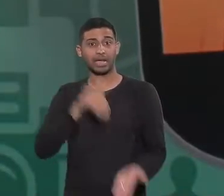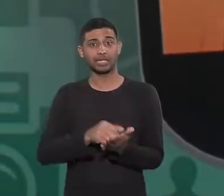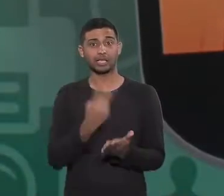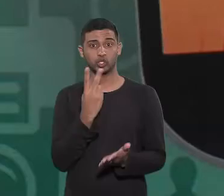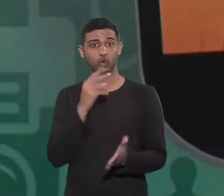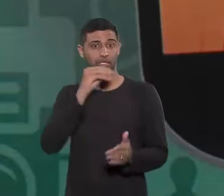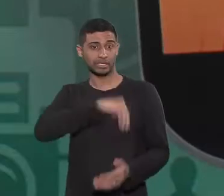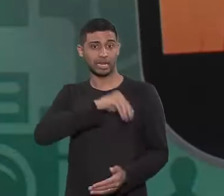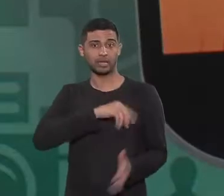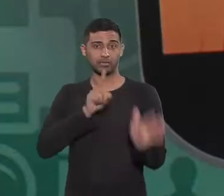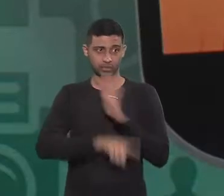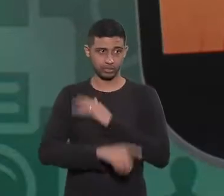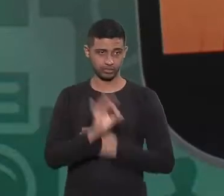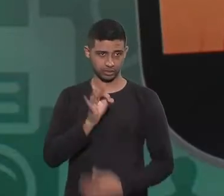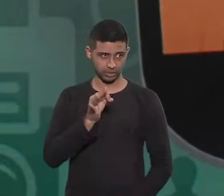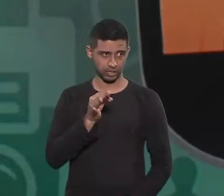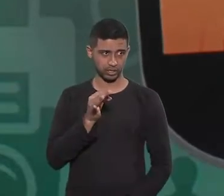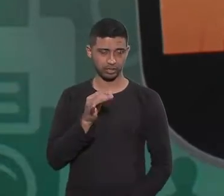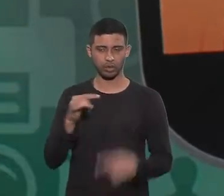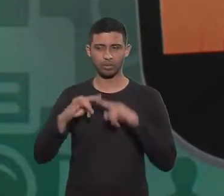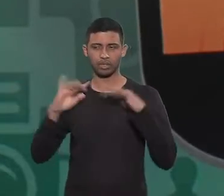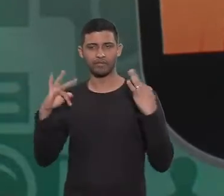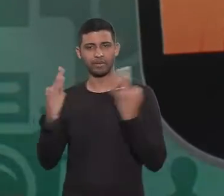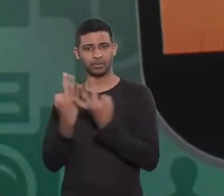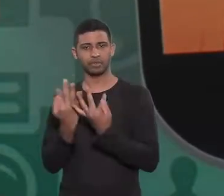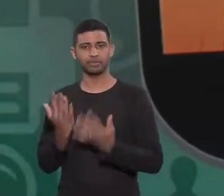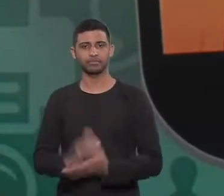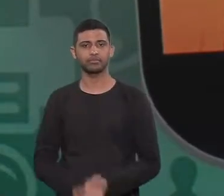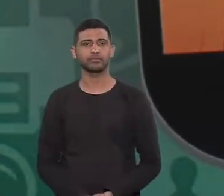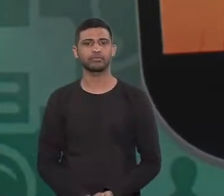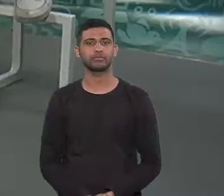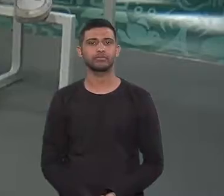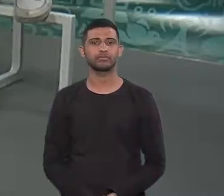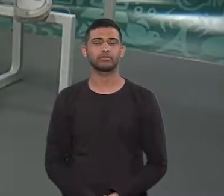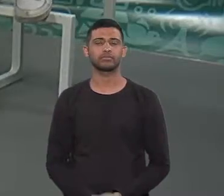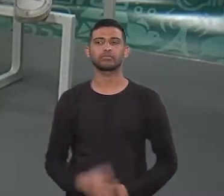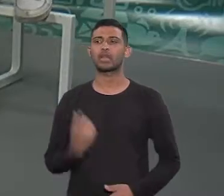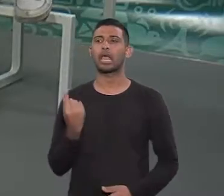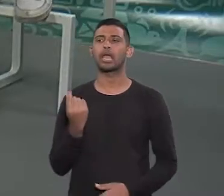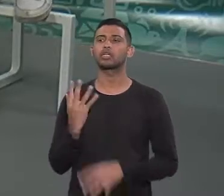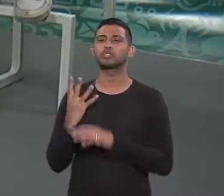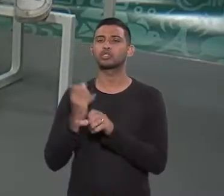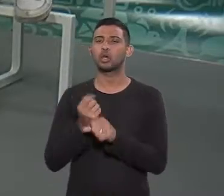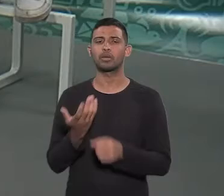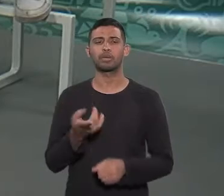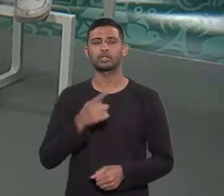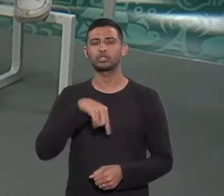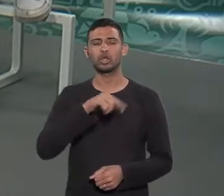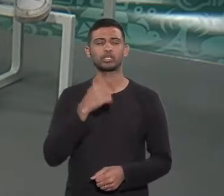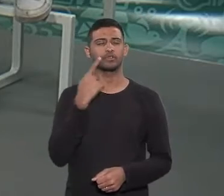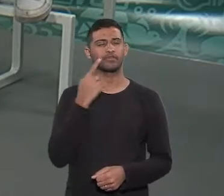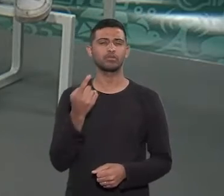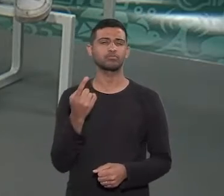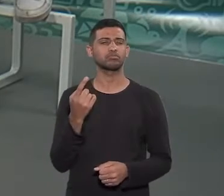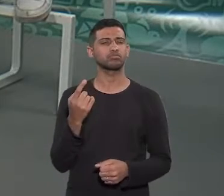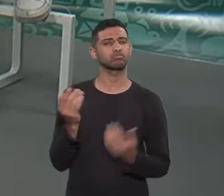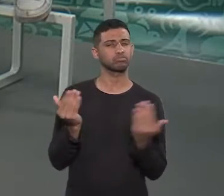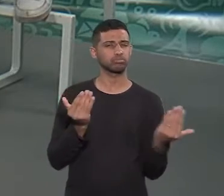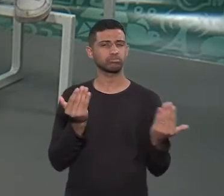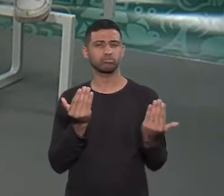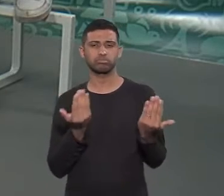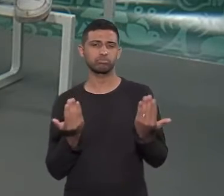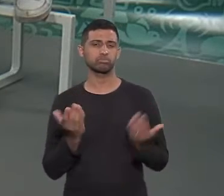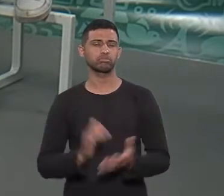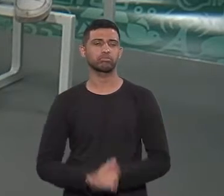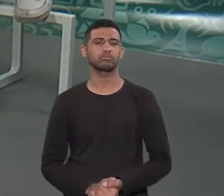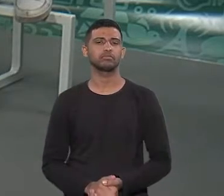ter renda de, no máximo, 2 salários mínimos, né? Sim. A família, no caso. Não, a renda média, a gente pegou a média que